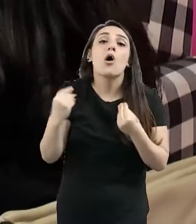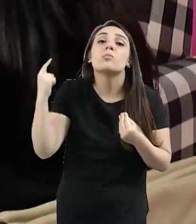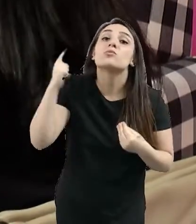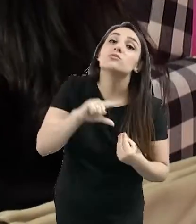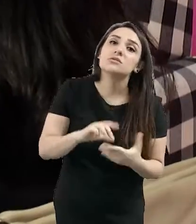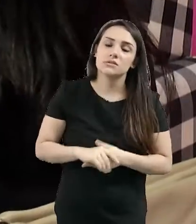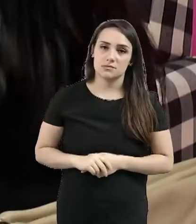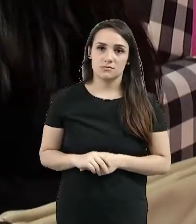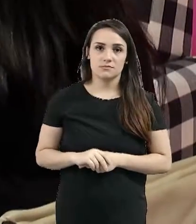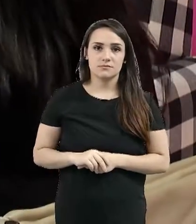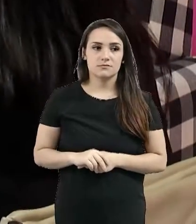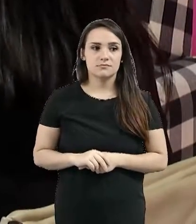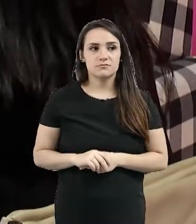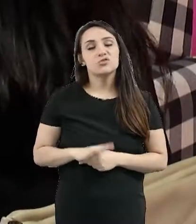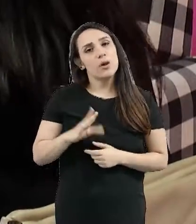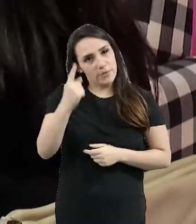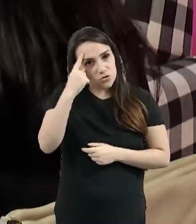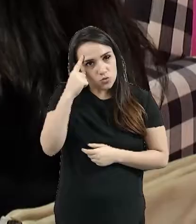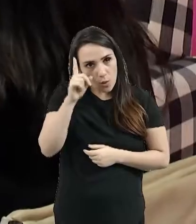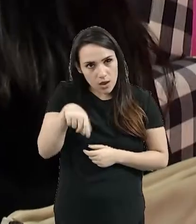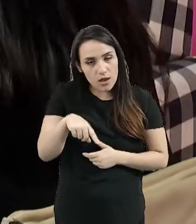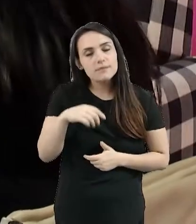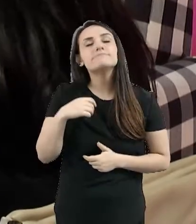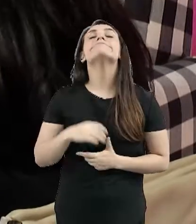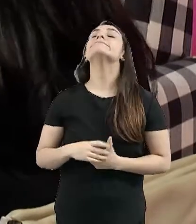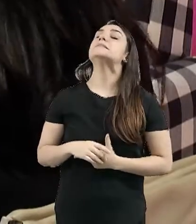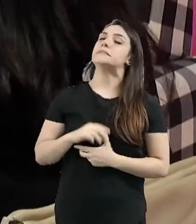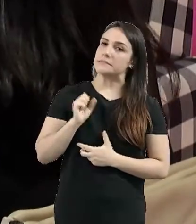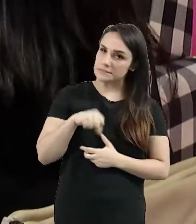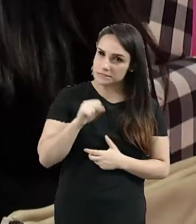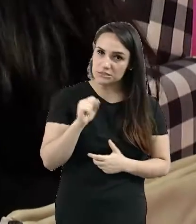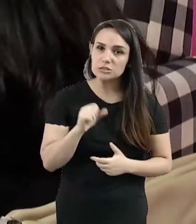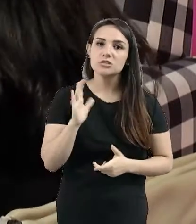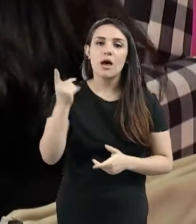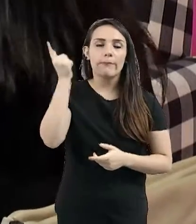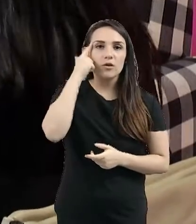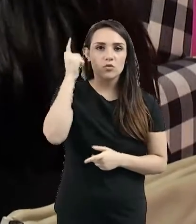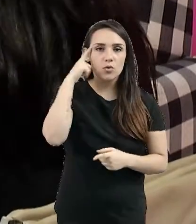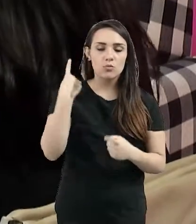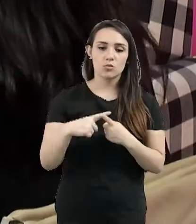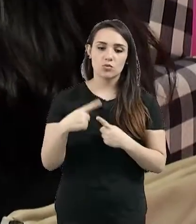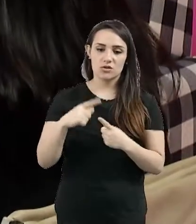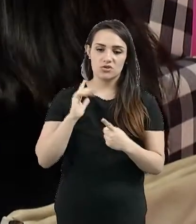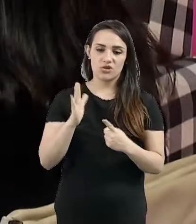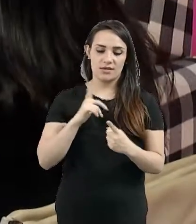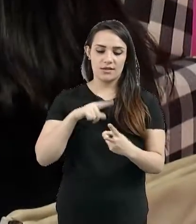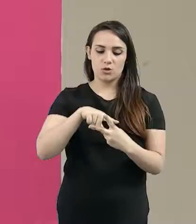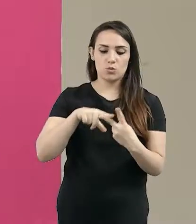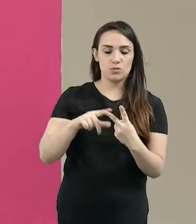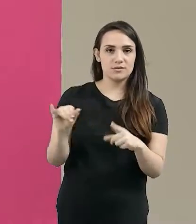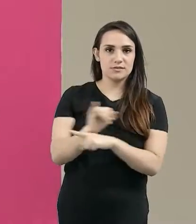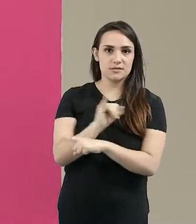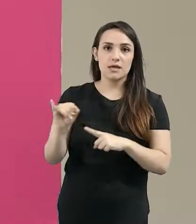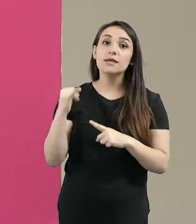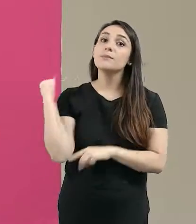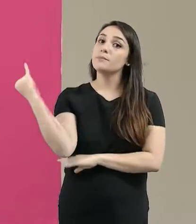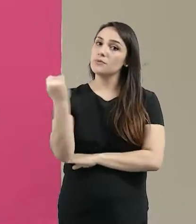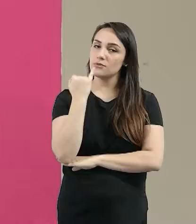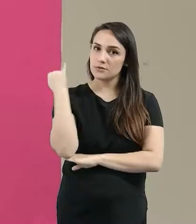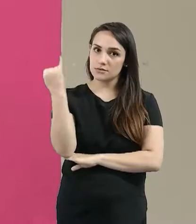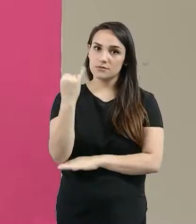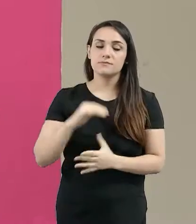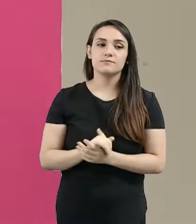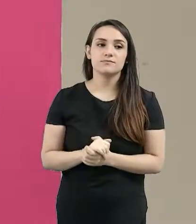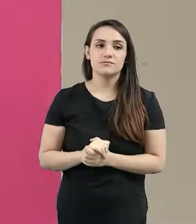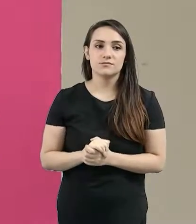campo de visão dele, fazer a denúncia ou obter essa informação? E tudo isso foi pensado. Sim, porque nós já